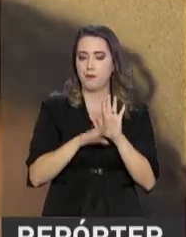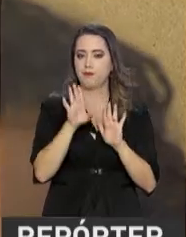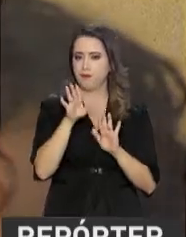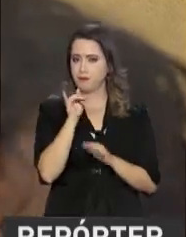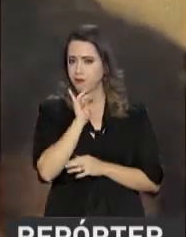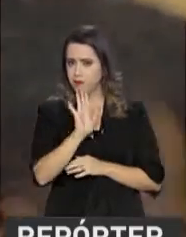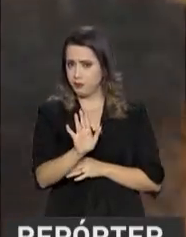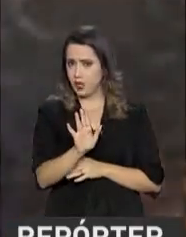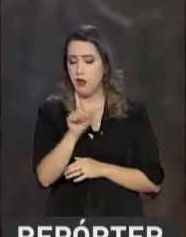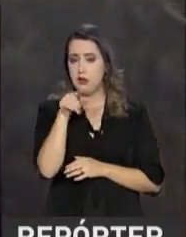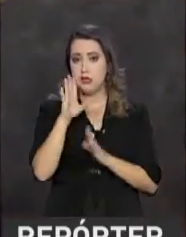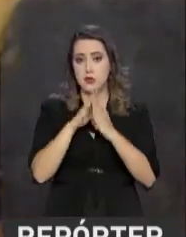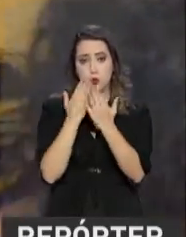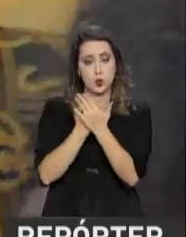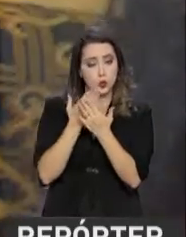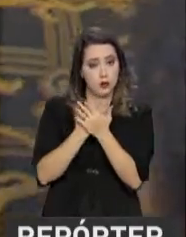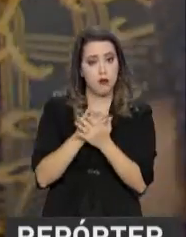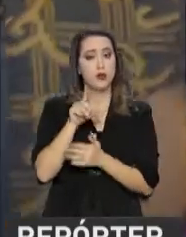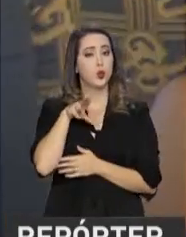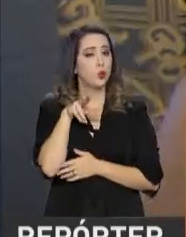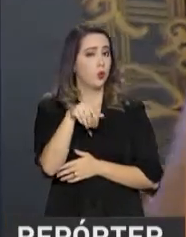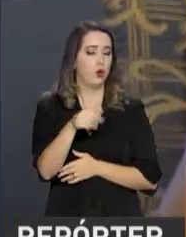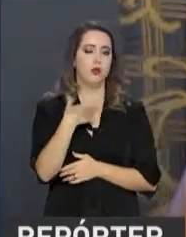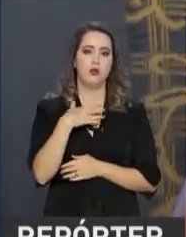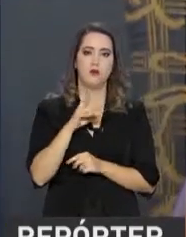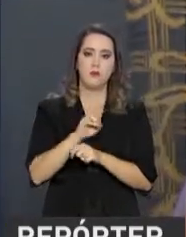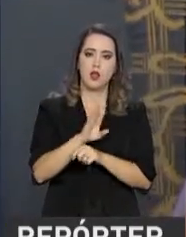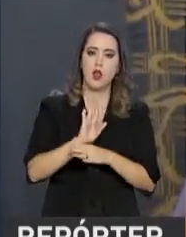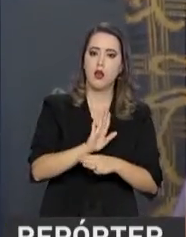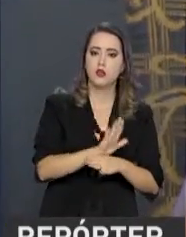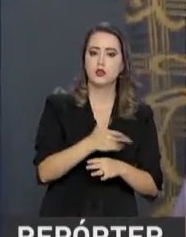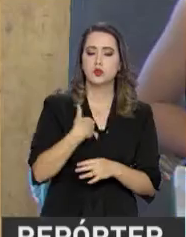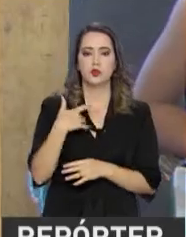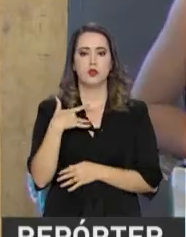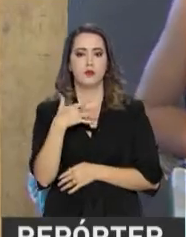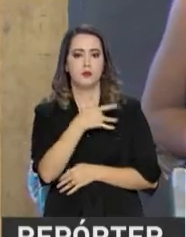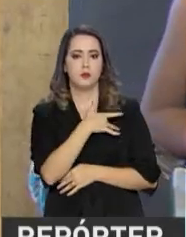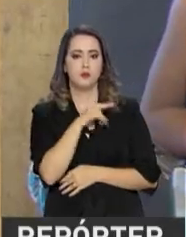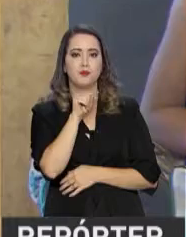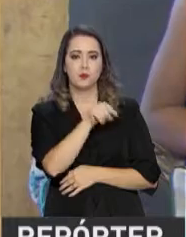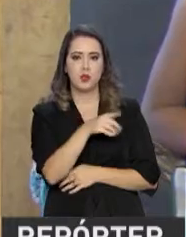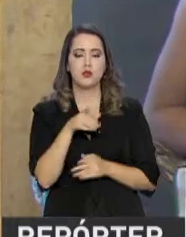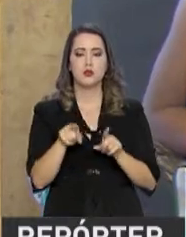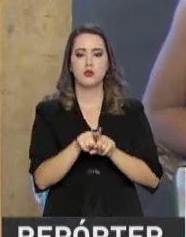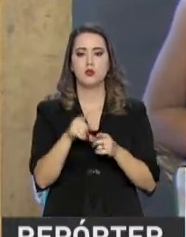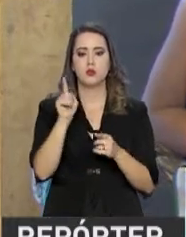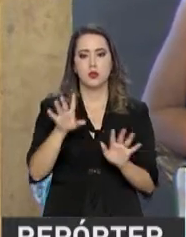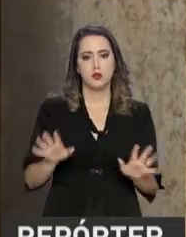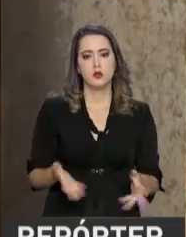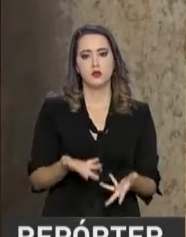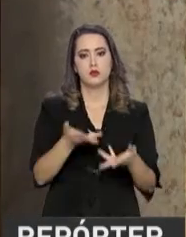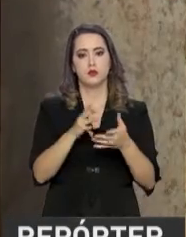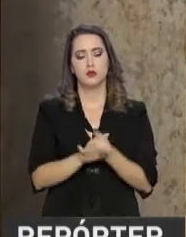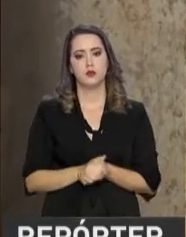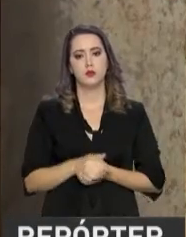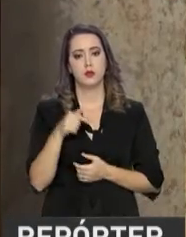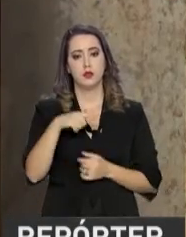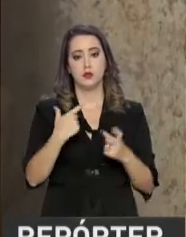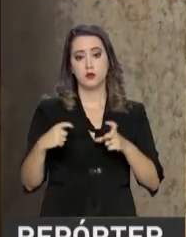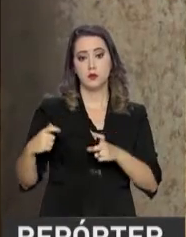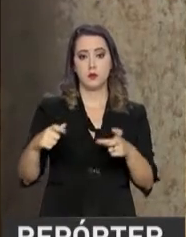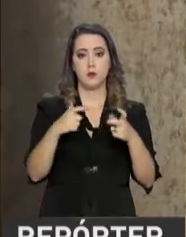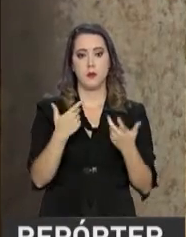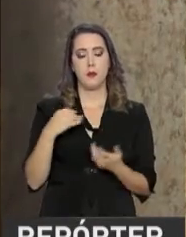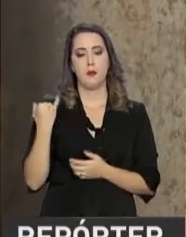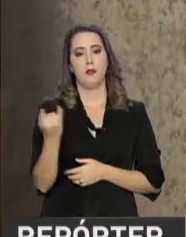manter as crianças na escola e reforçar o acompanhamento de saúde o que pra edna é um estímulo aqui na região aqui